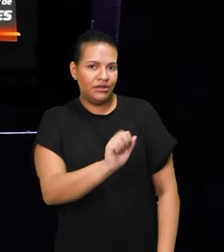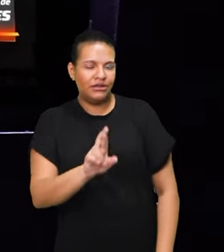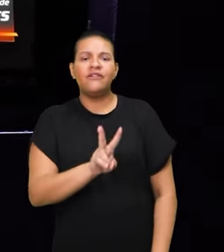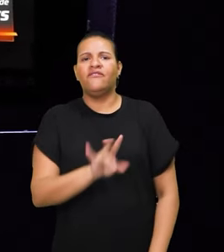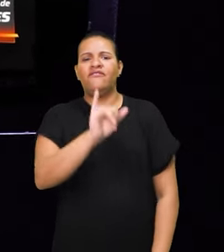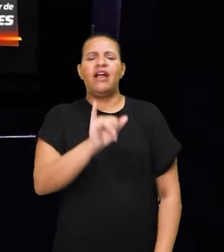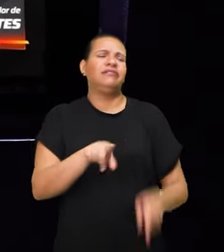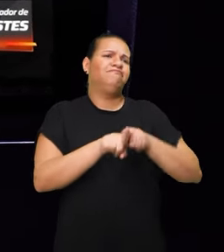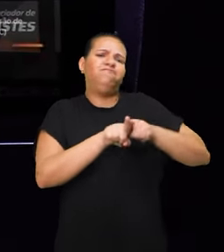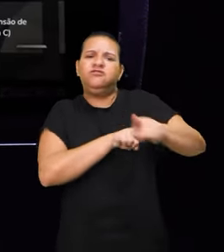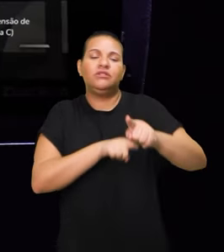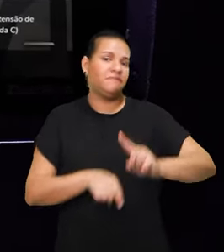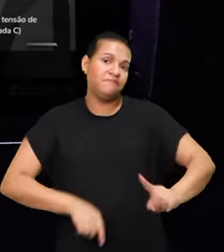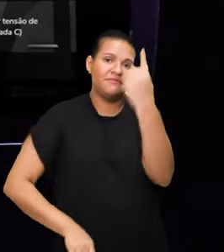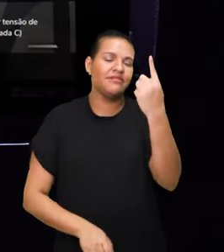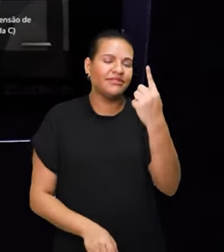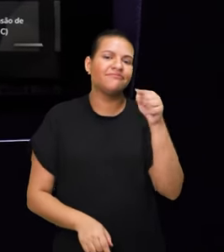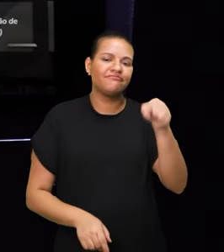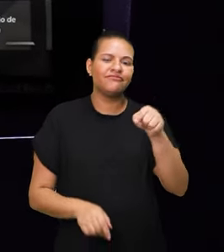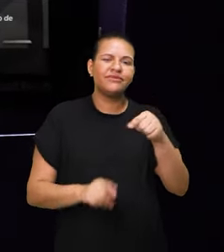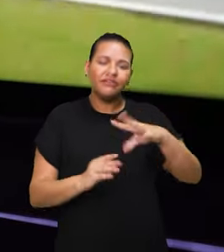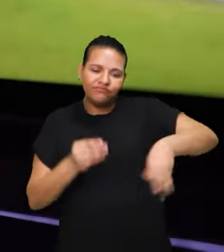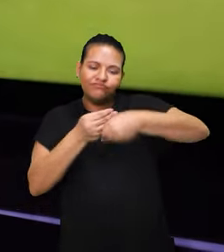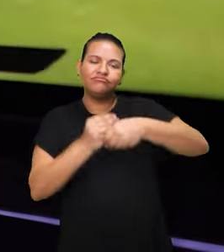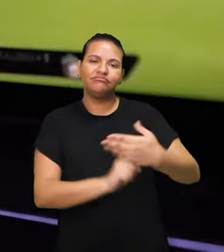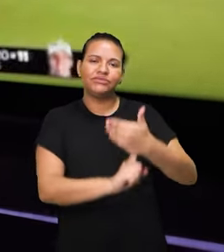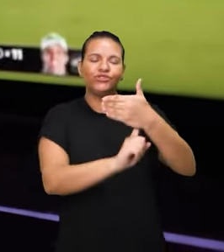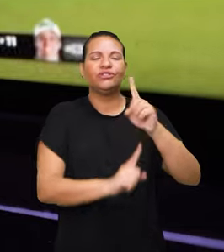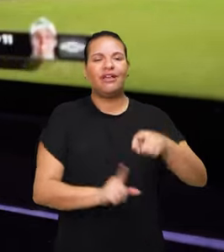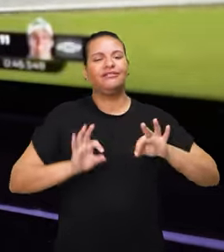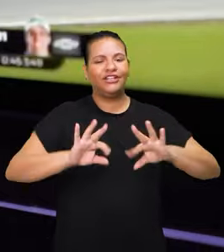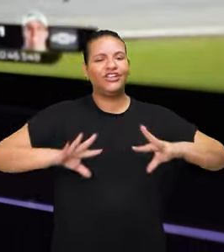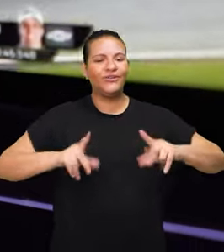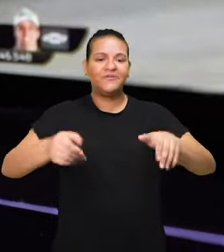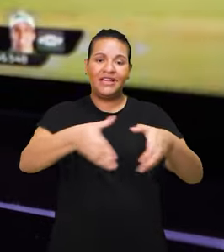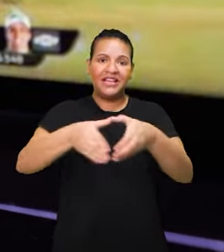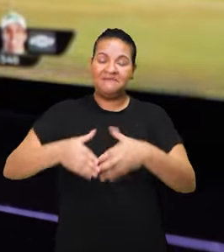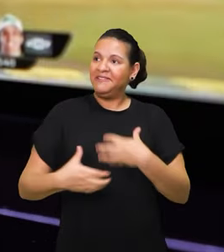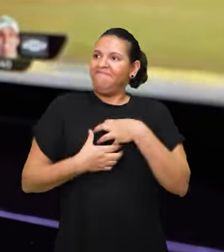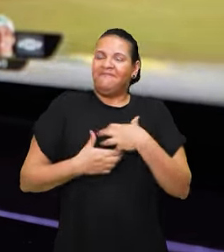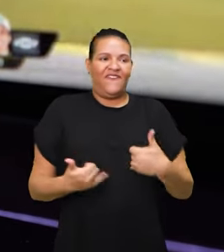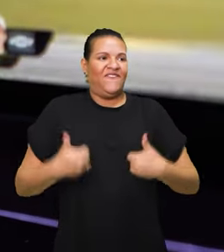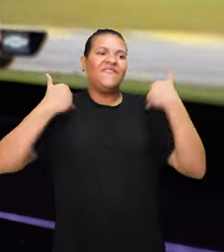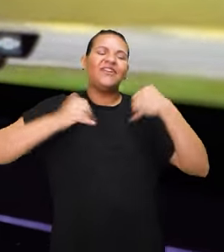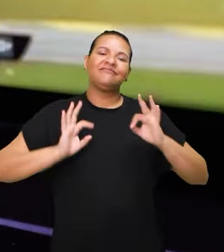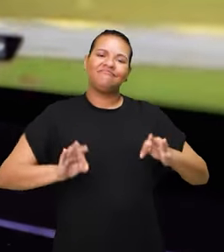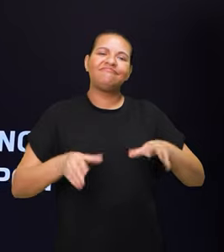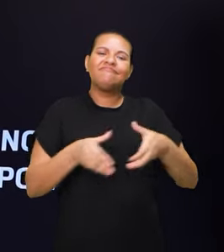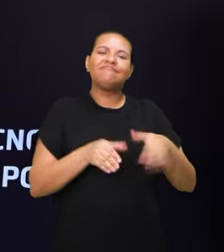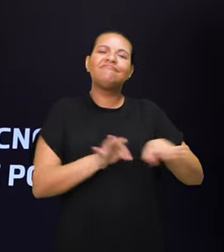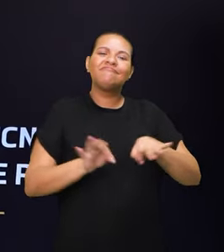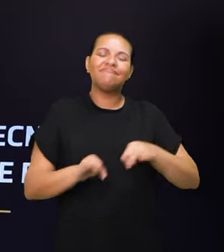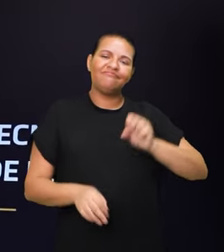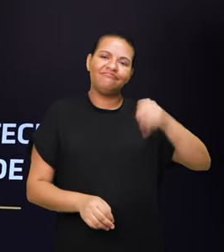uma precursora de certa maneira de do uso de tecnologias tão Integradas eu acho que que vai dar um orgulho muito grande aí em todas